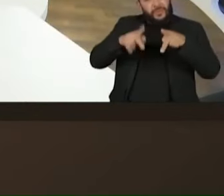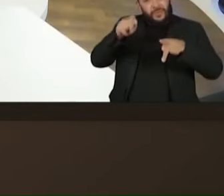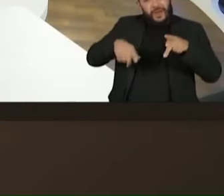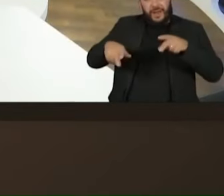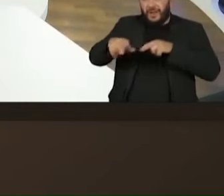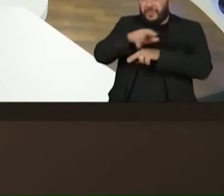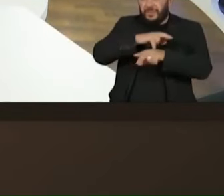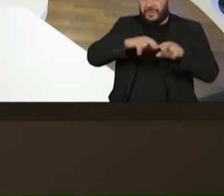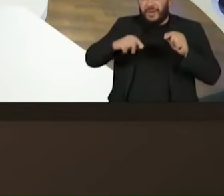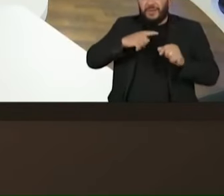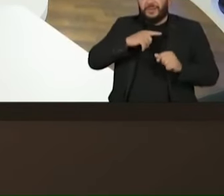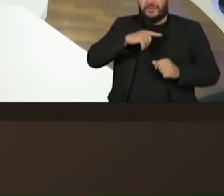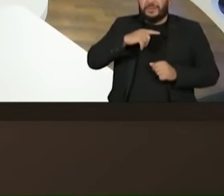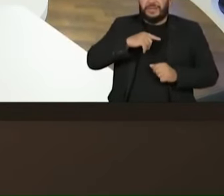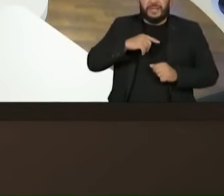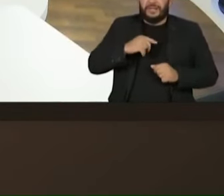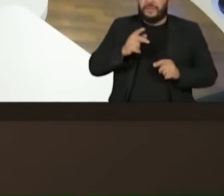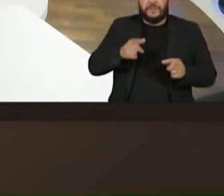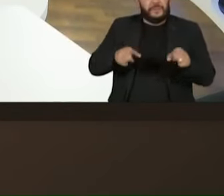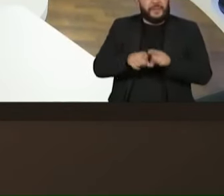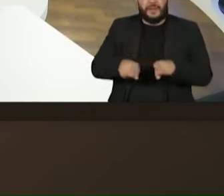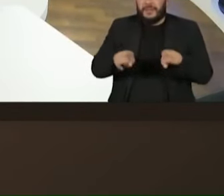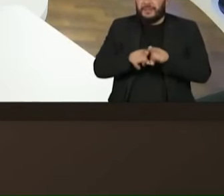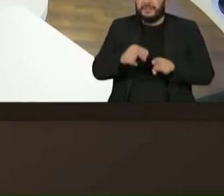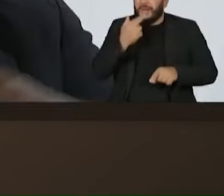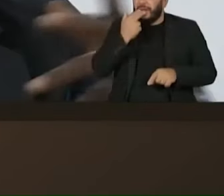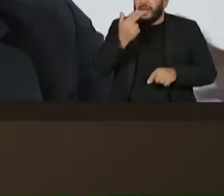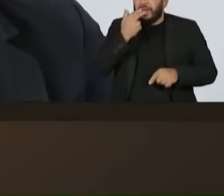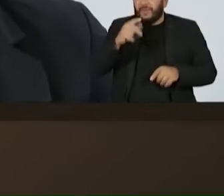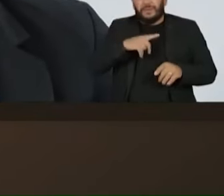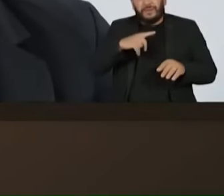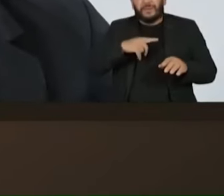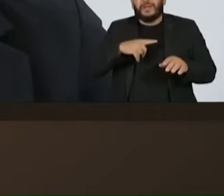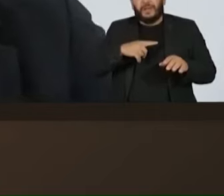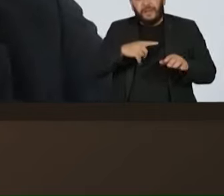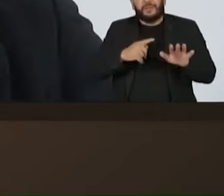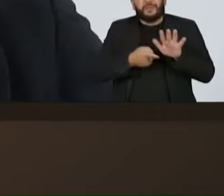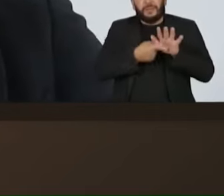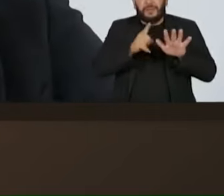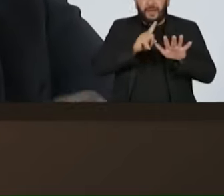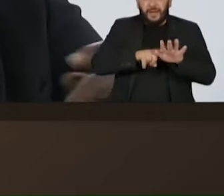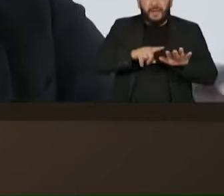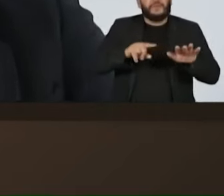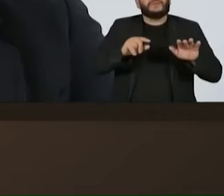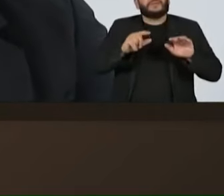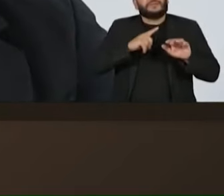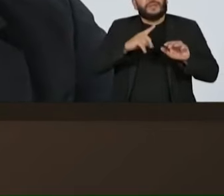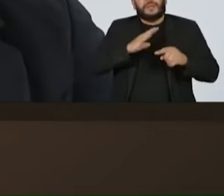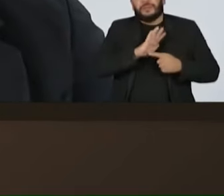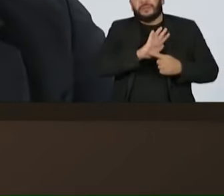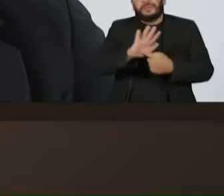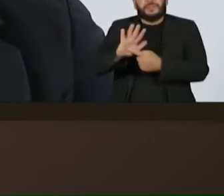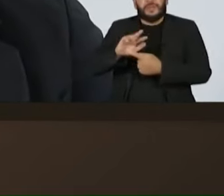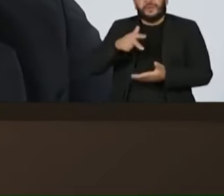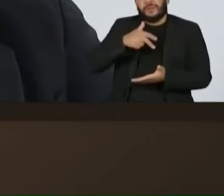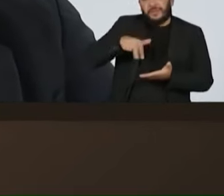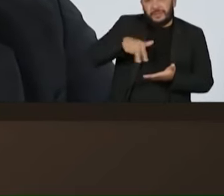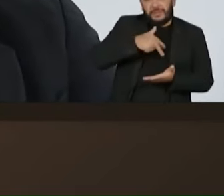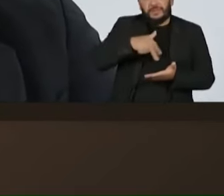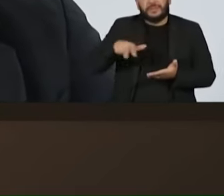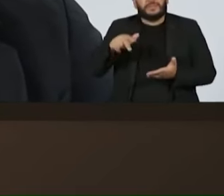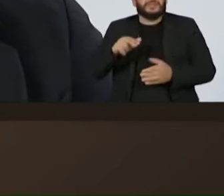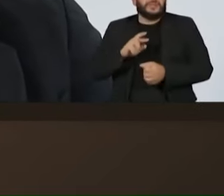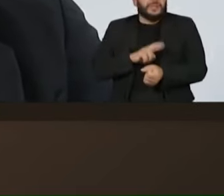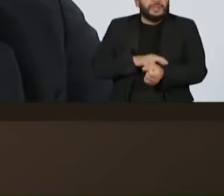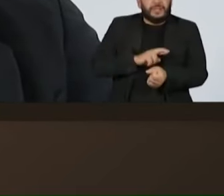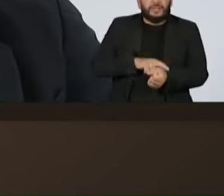mesma língua, diversos acentos, diversos sotaques, diversas expressões, diversos ritmos, diversas danças, alegorias, né?